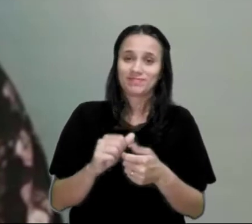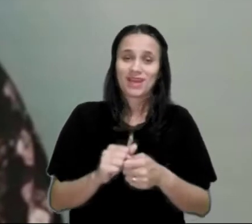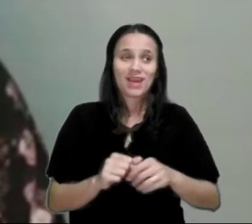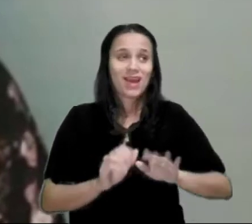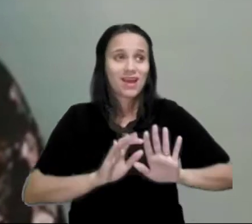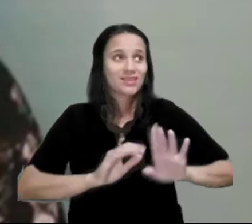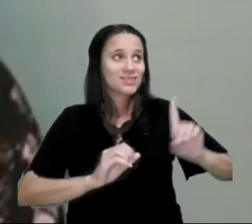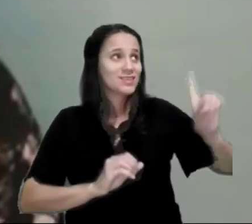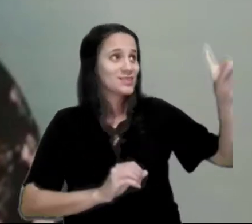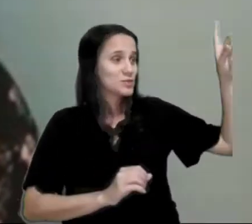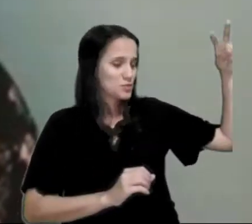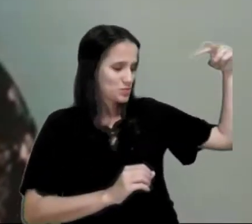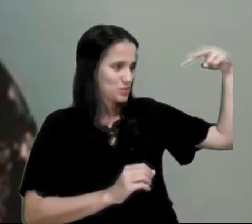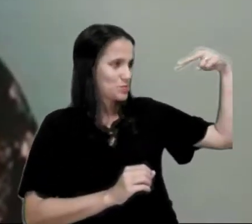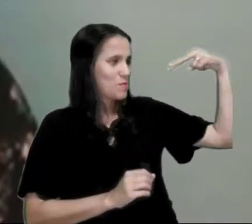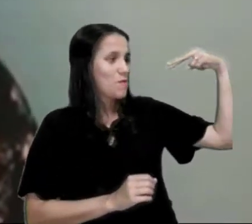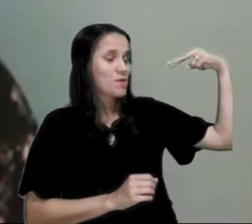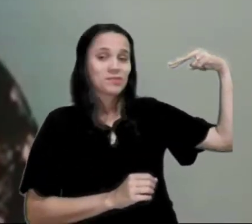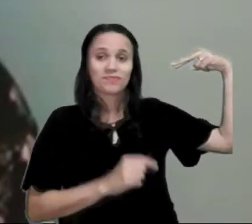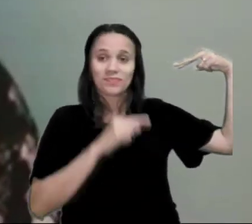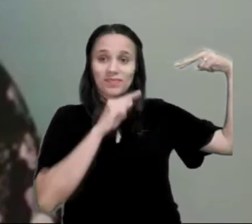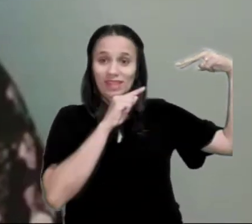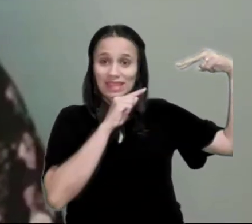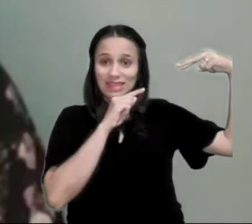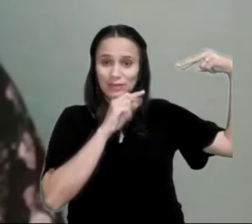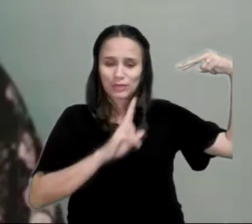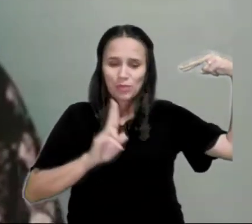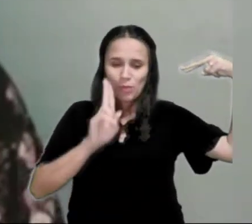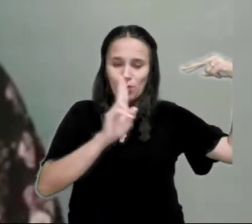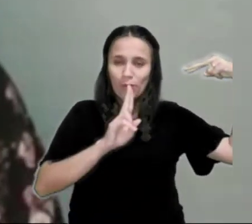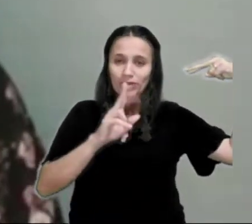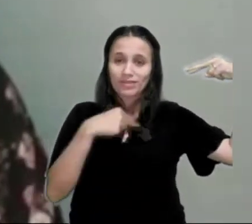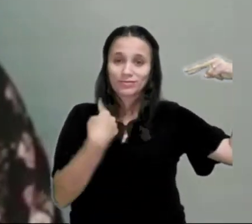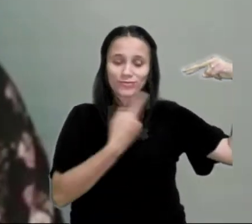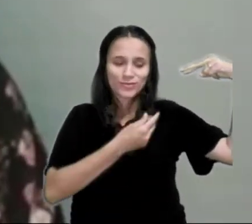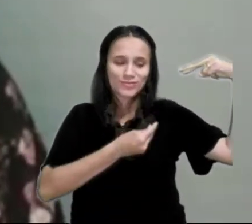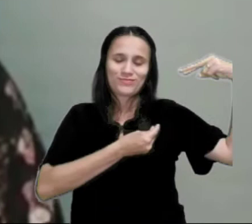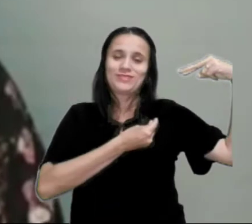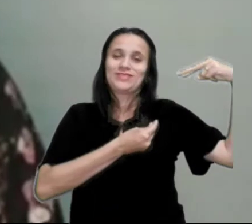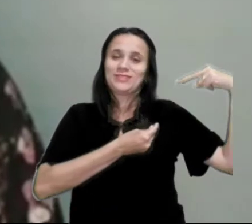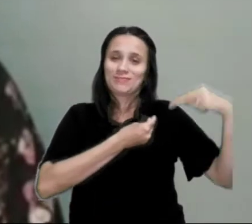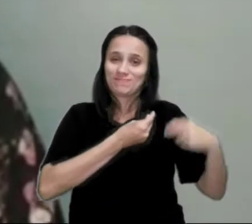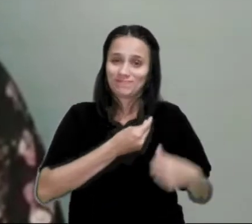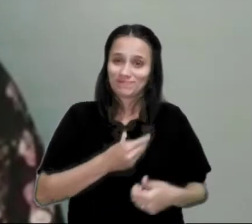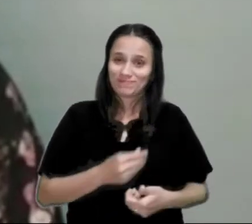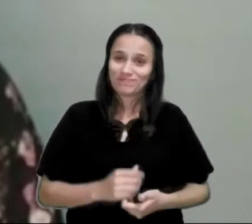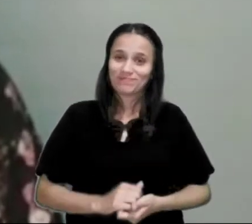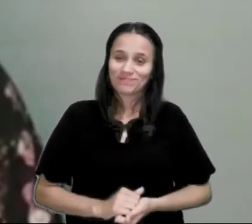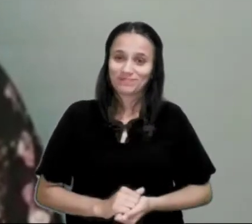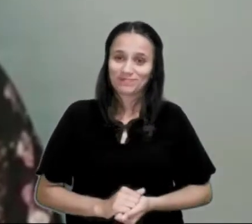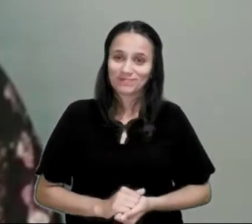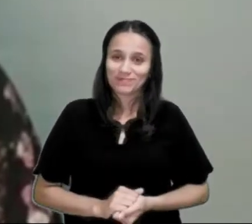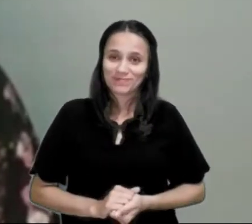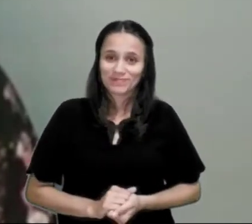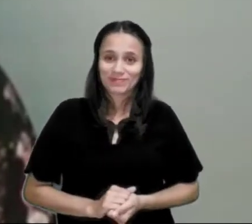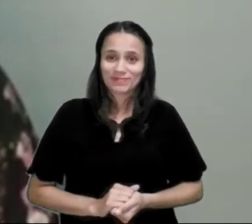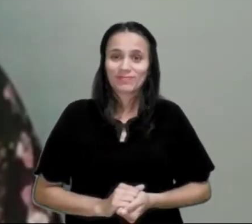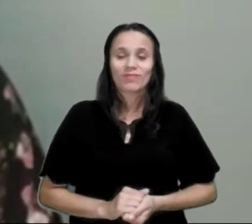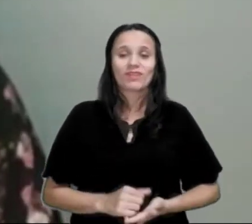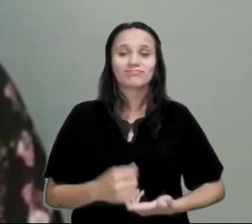tiram da perfeição, Deus ele olha para dentro de nós e ele nos usa como instrumentos do seu poder.